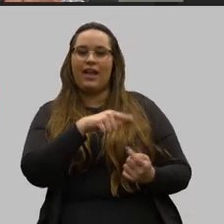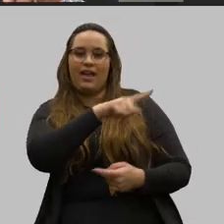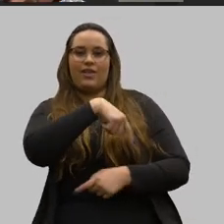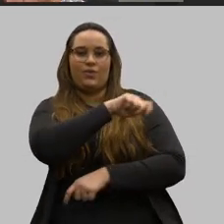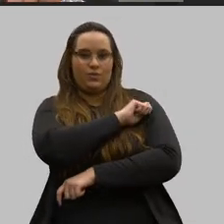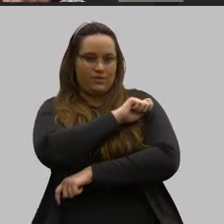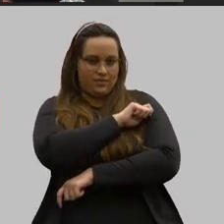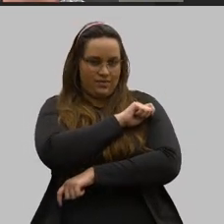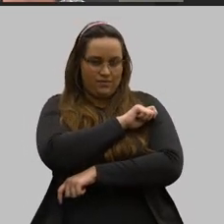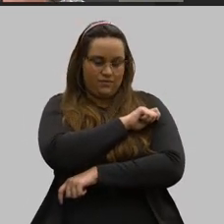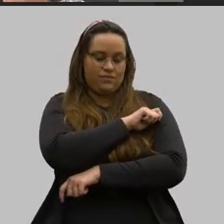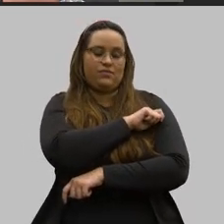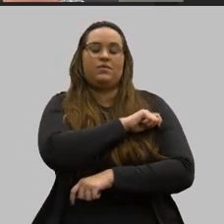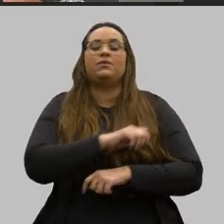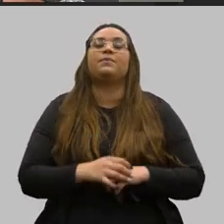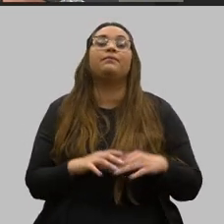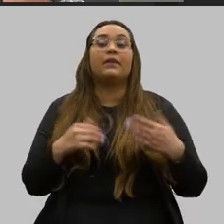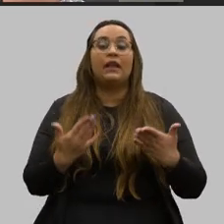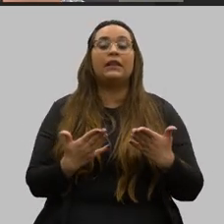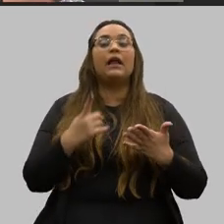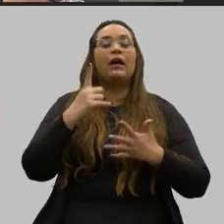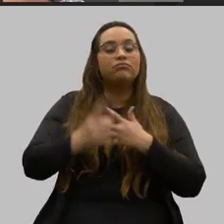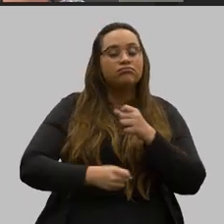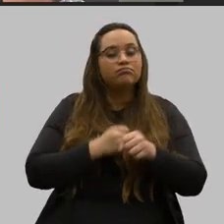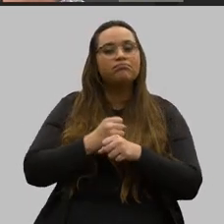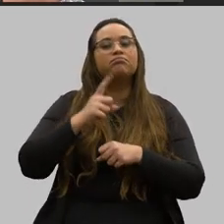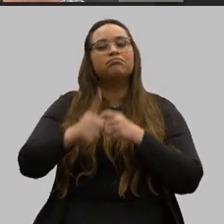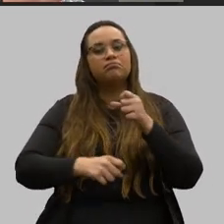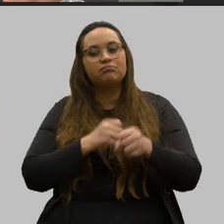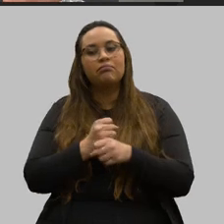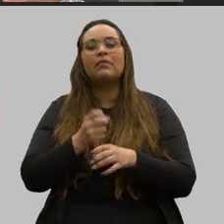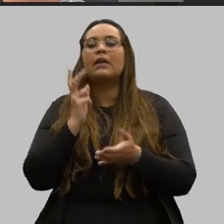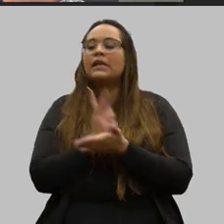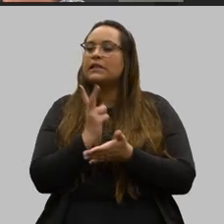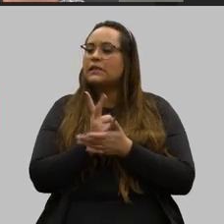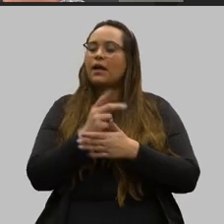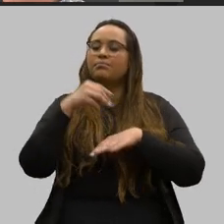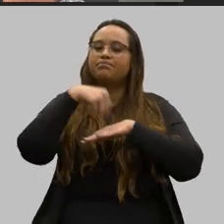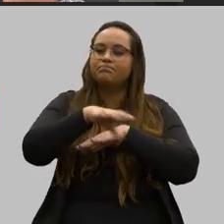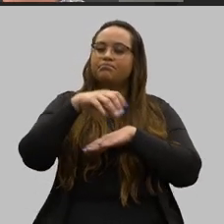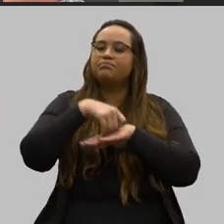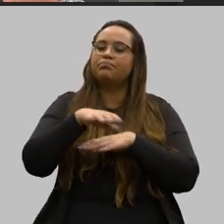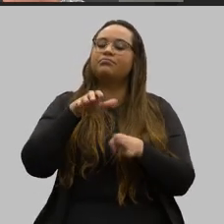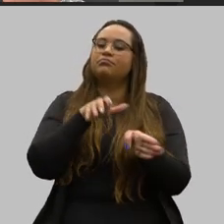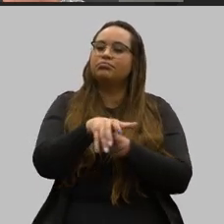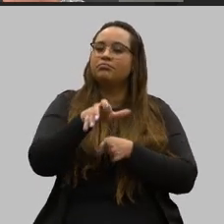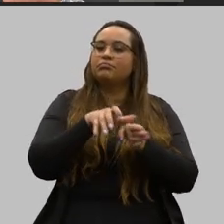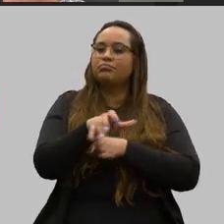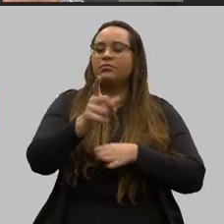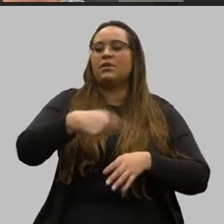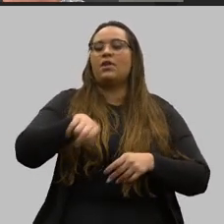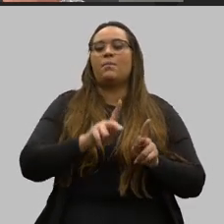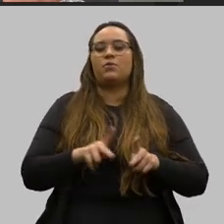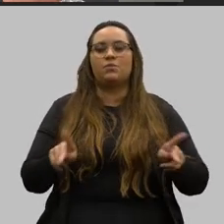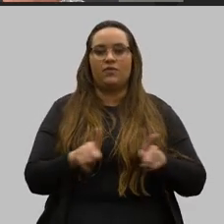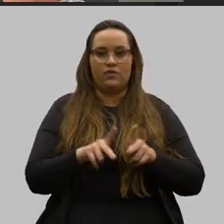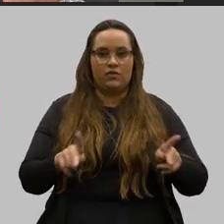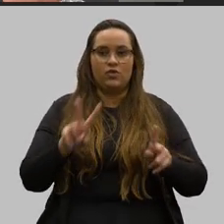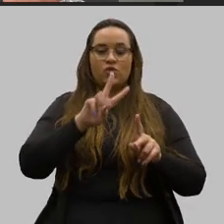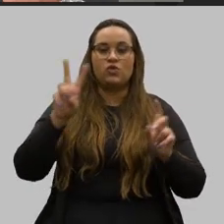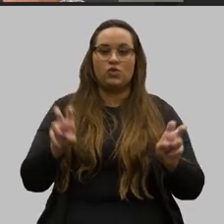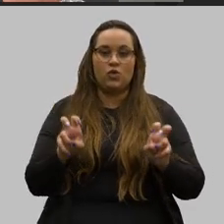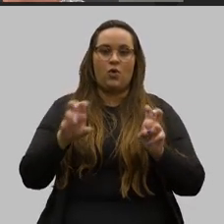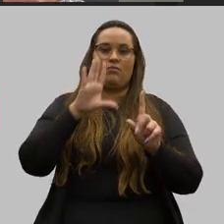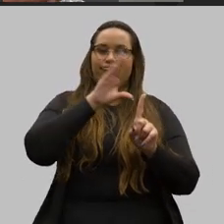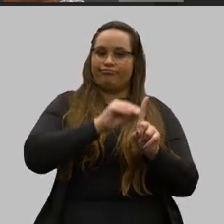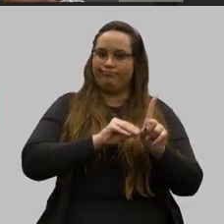unidades então anualmente nós fazemos a instrução para os professores da academia sobre o acédio sexual e moral Então aí tem